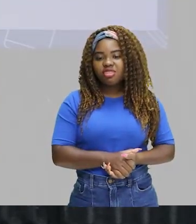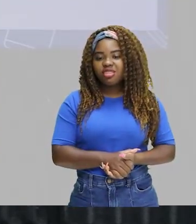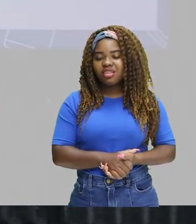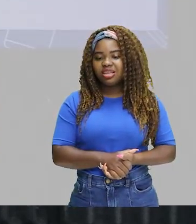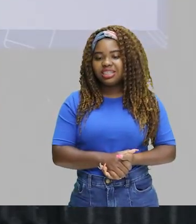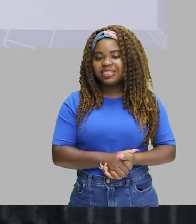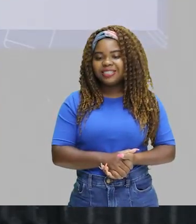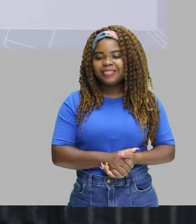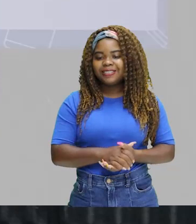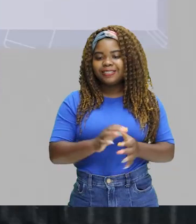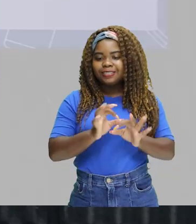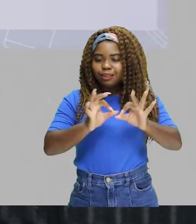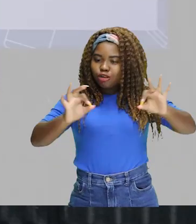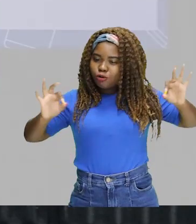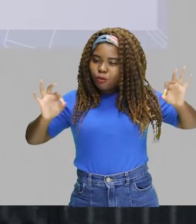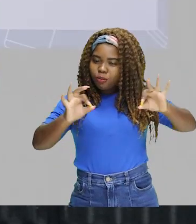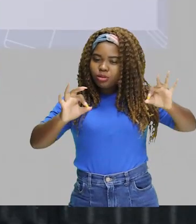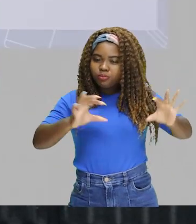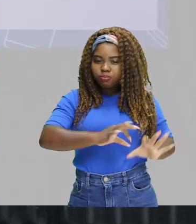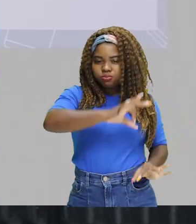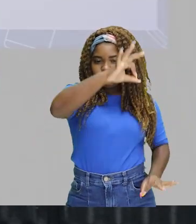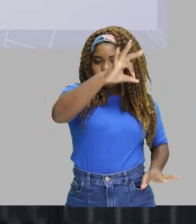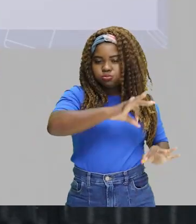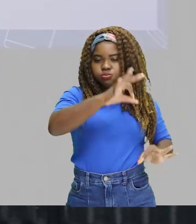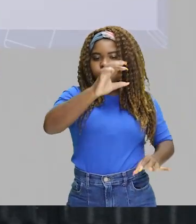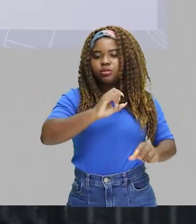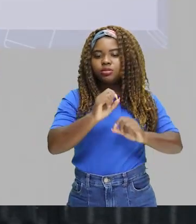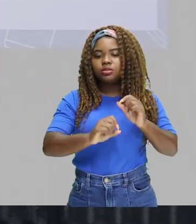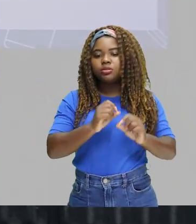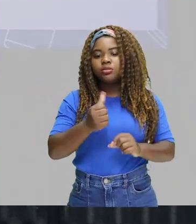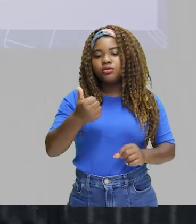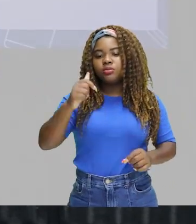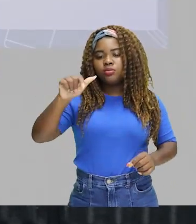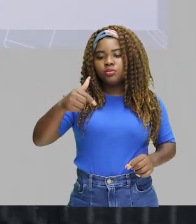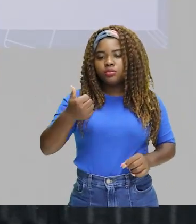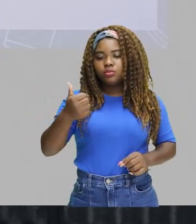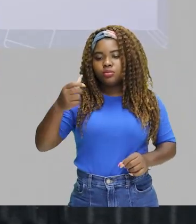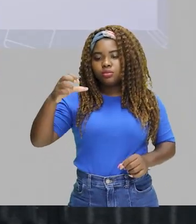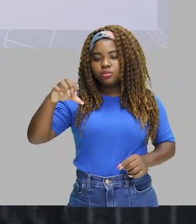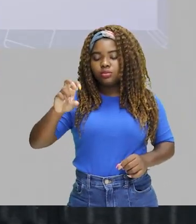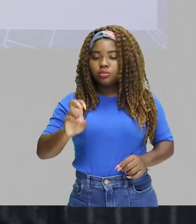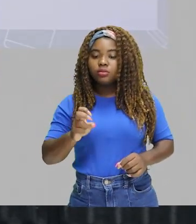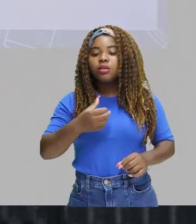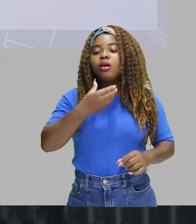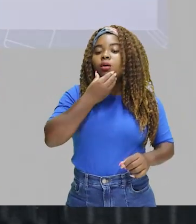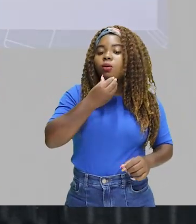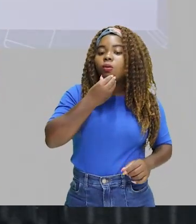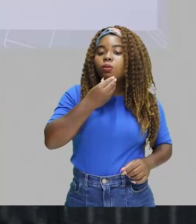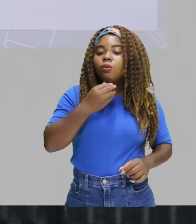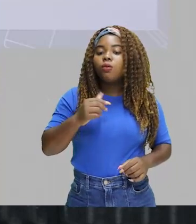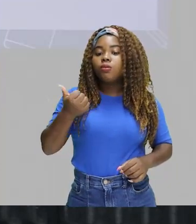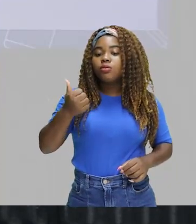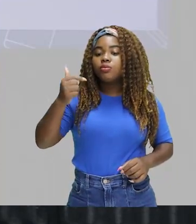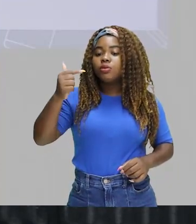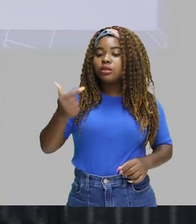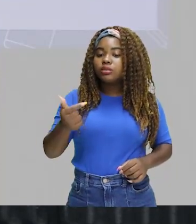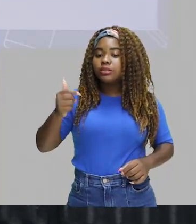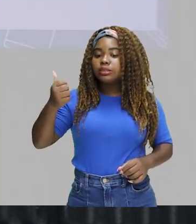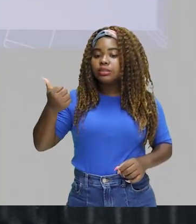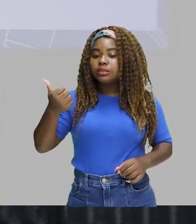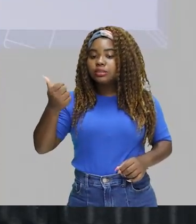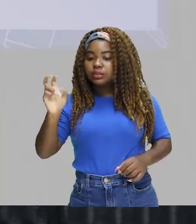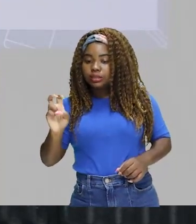Com o comprimento do feminino de 1,195 m e para o masculino de 1,215